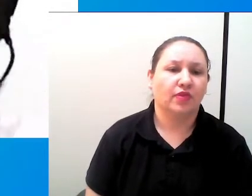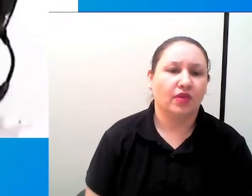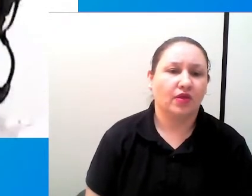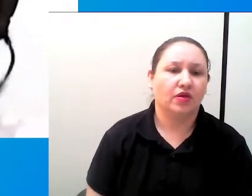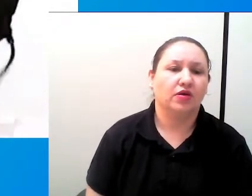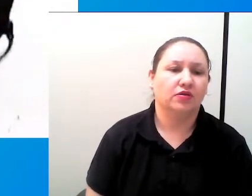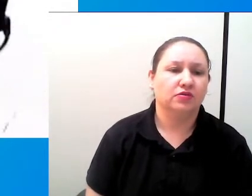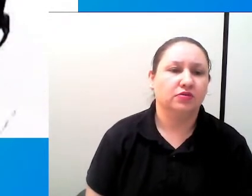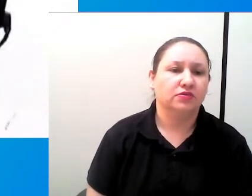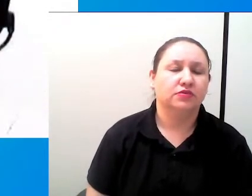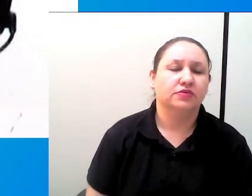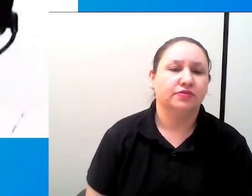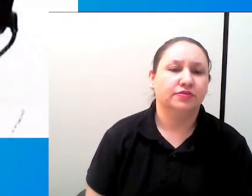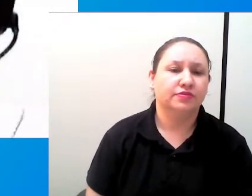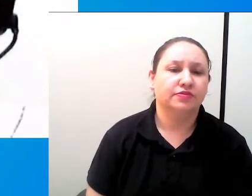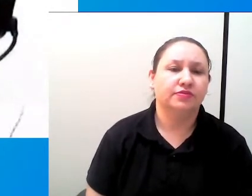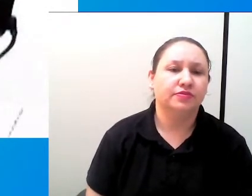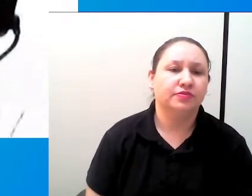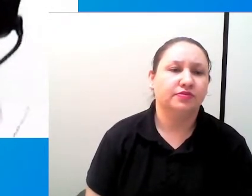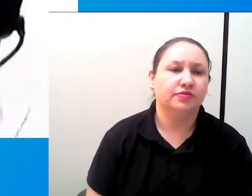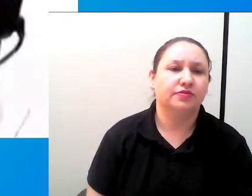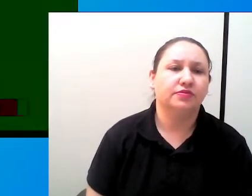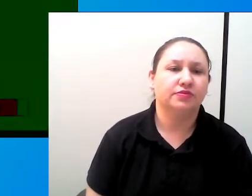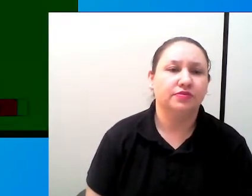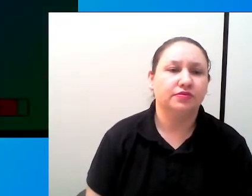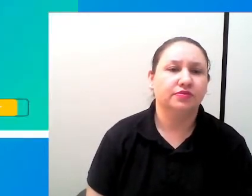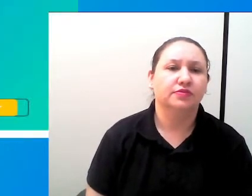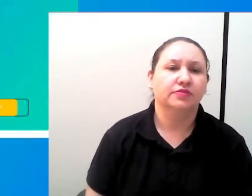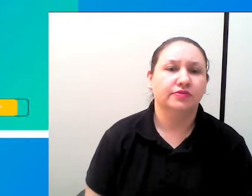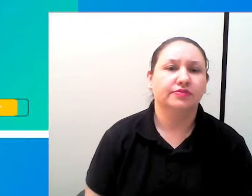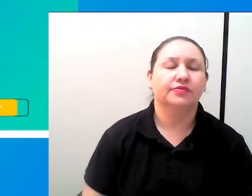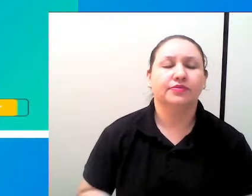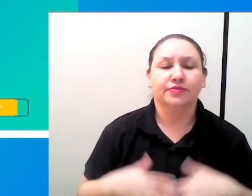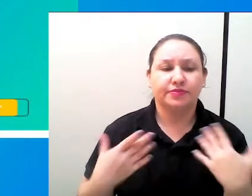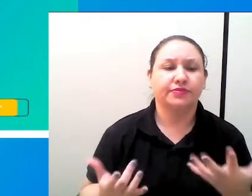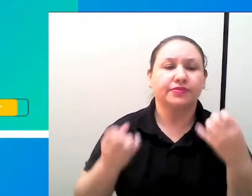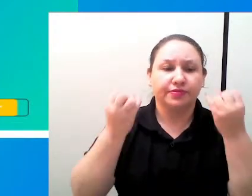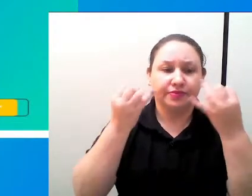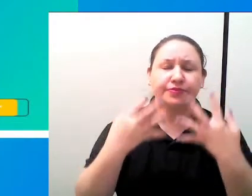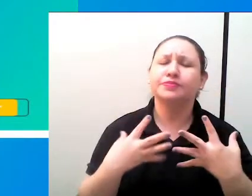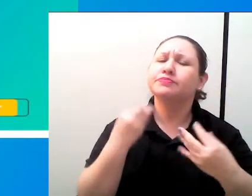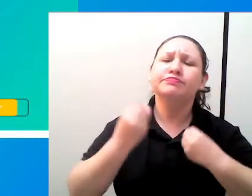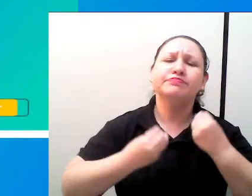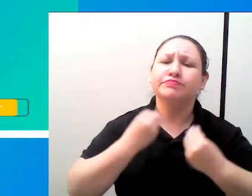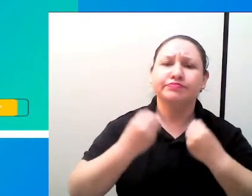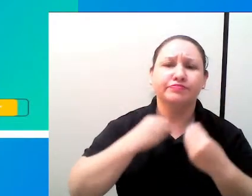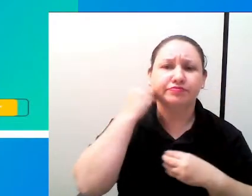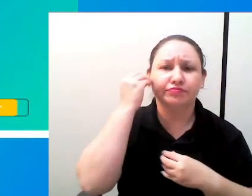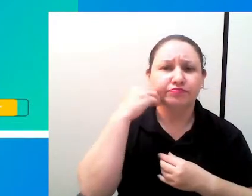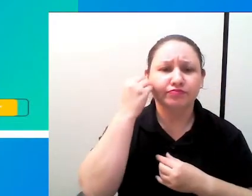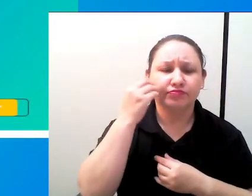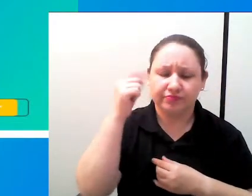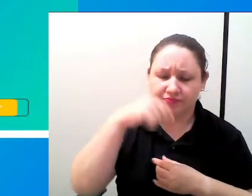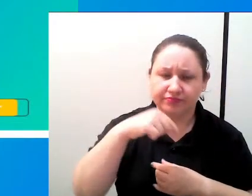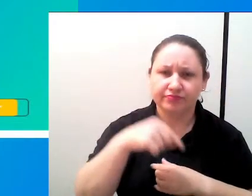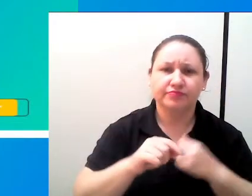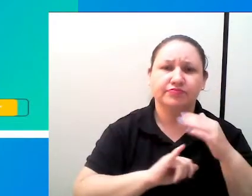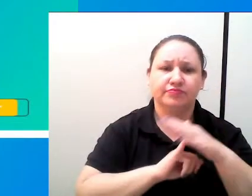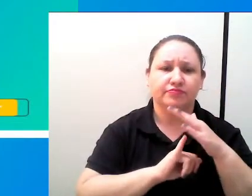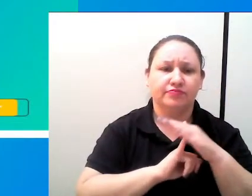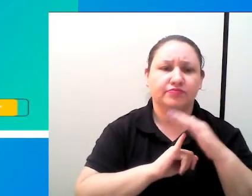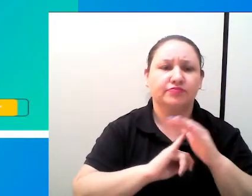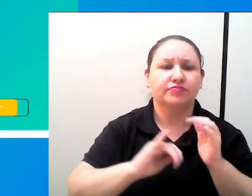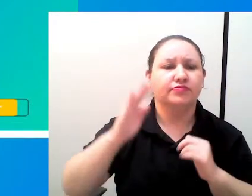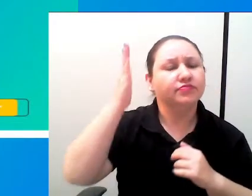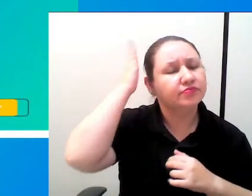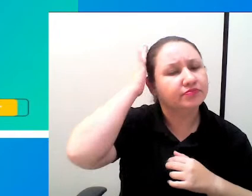Sim. Ótimo. Então, trazer um pouco de como é se dá essa nossa experiência na educação do campo aqui no IFPA Campos